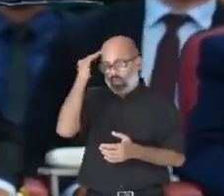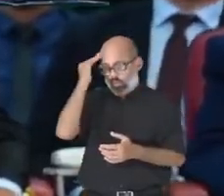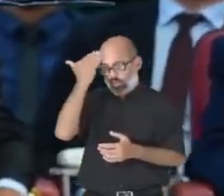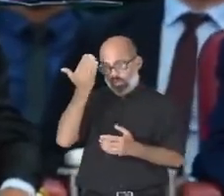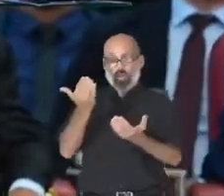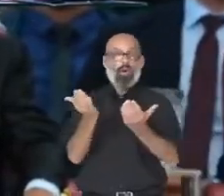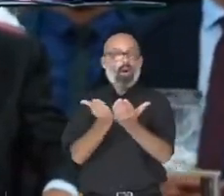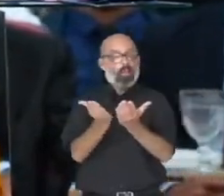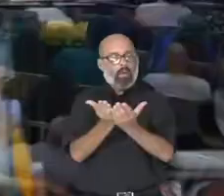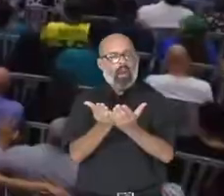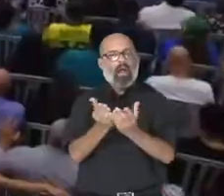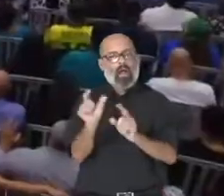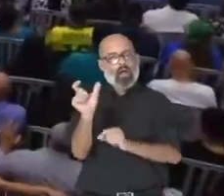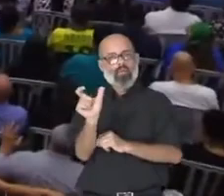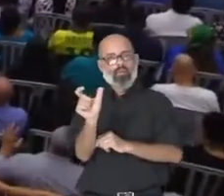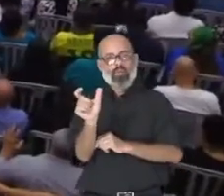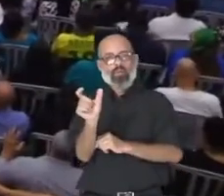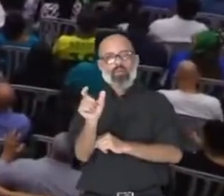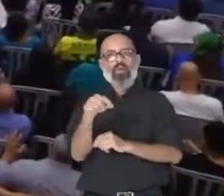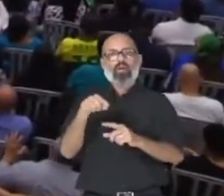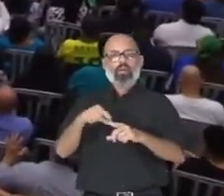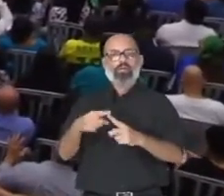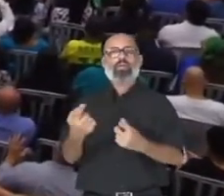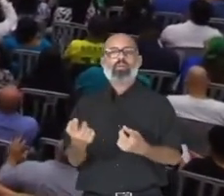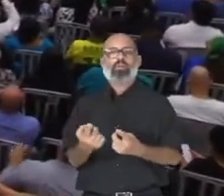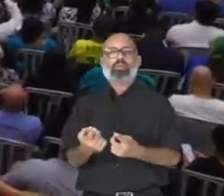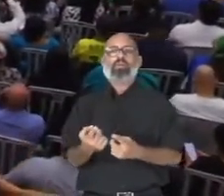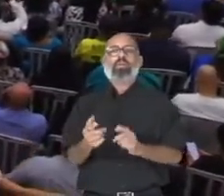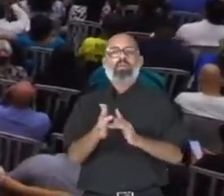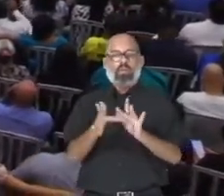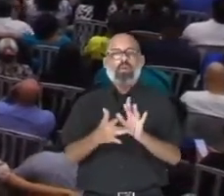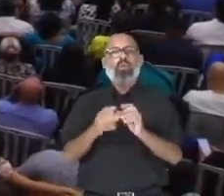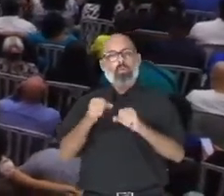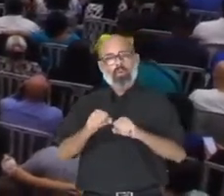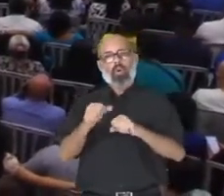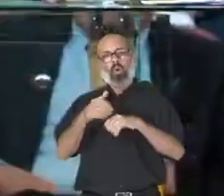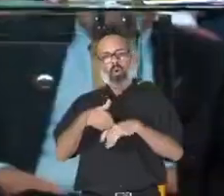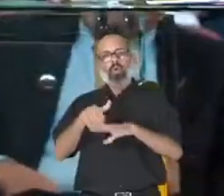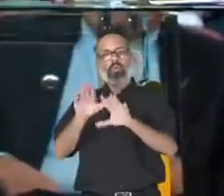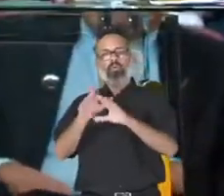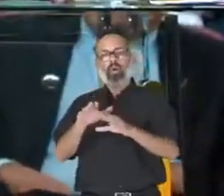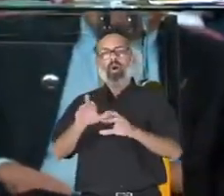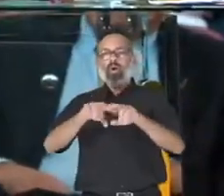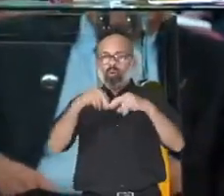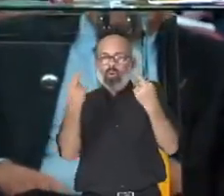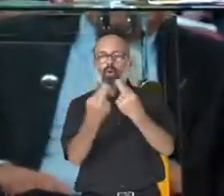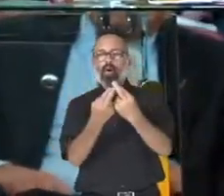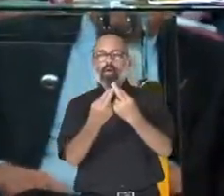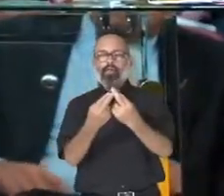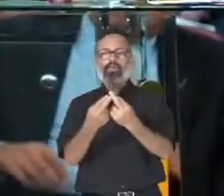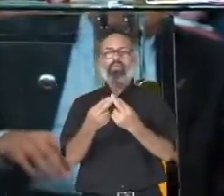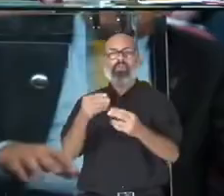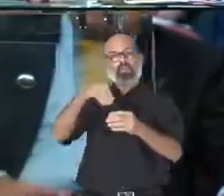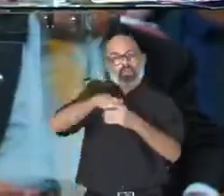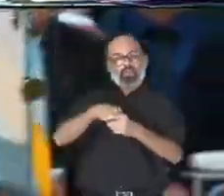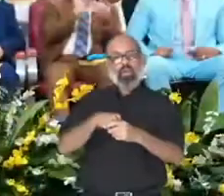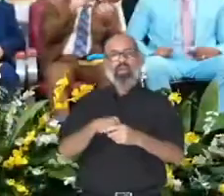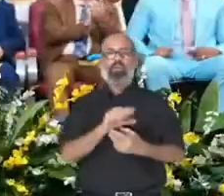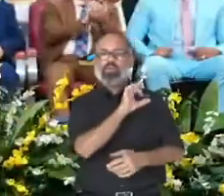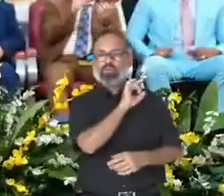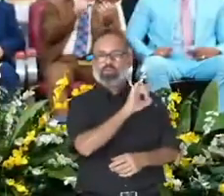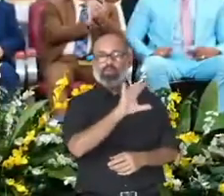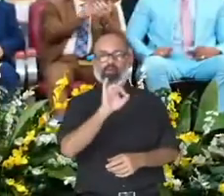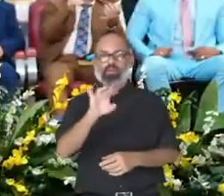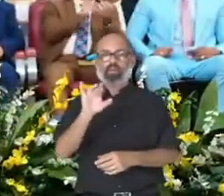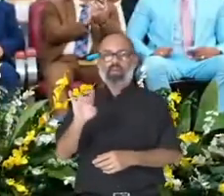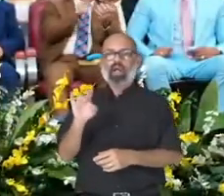novo. Quando chegou, disse: o reino de Deus está chegando. Agora Jesus diz: posso ir embora, porque o reino que eu trouxe está dentro de cada um